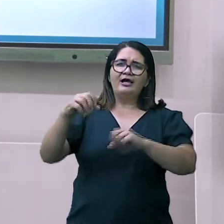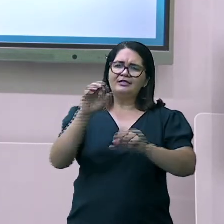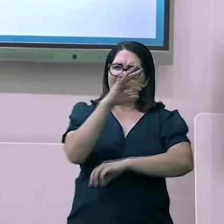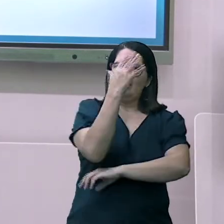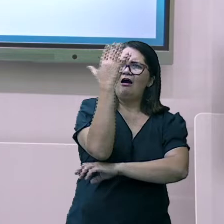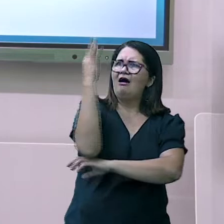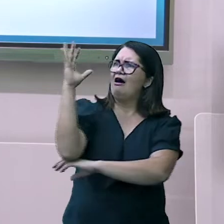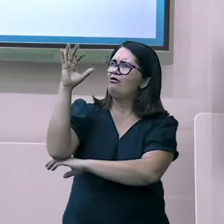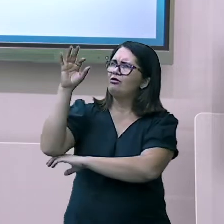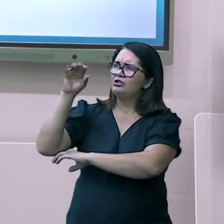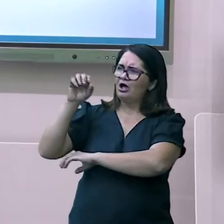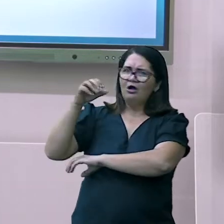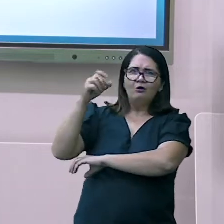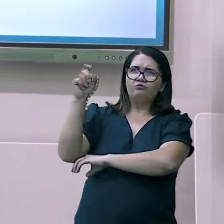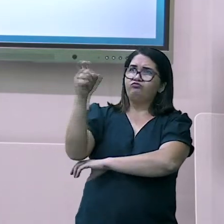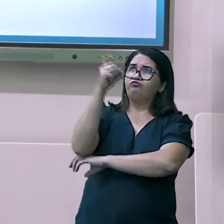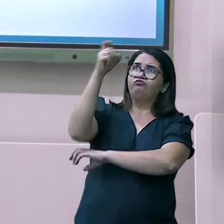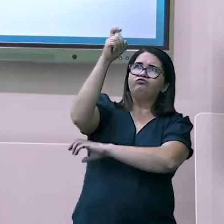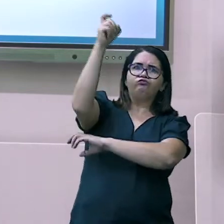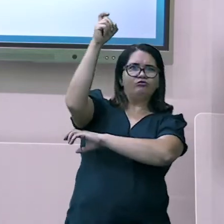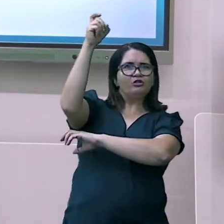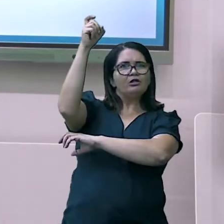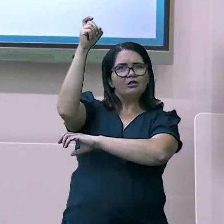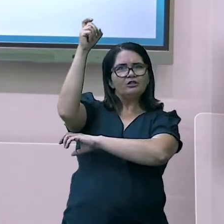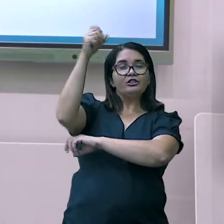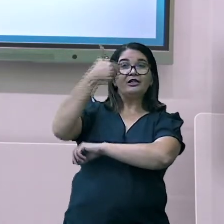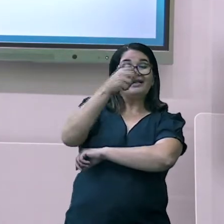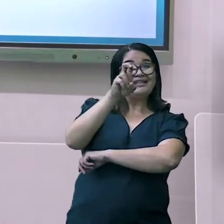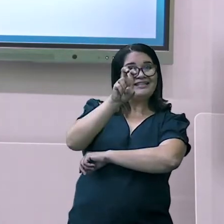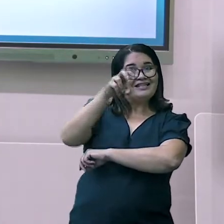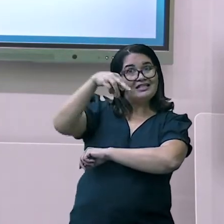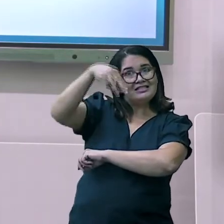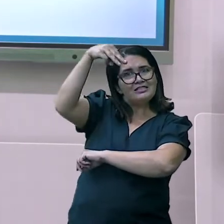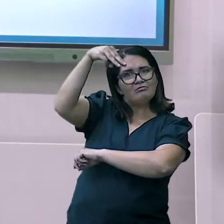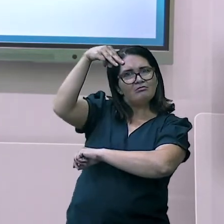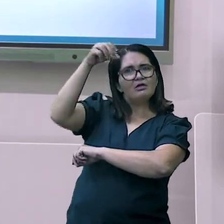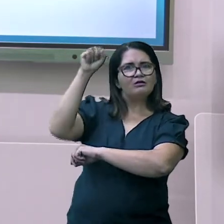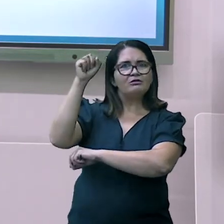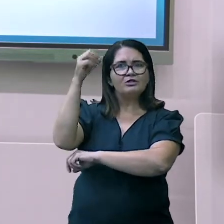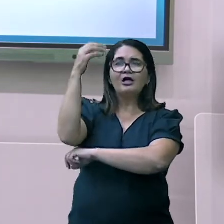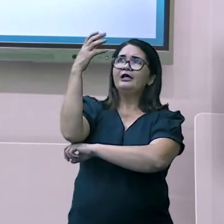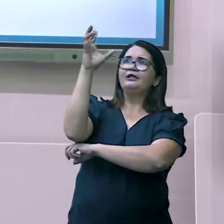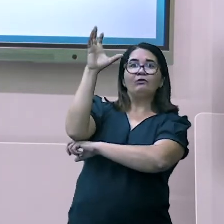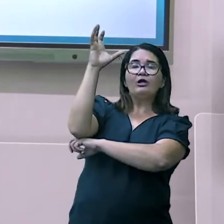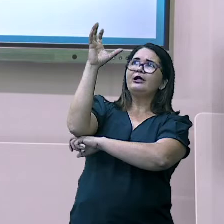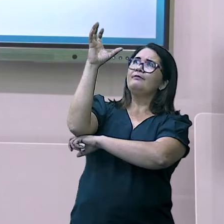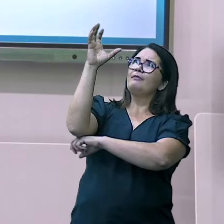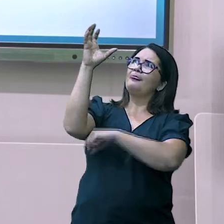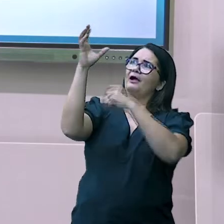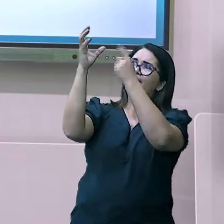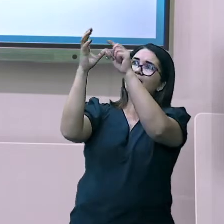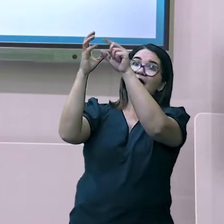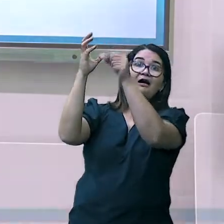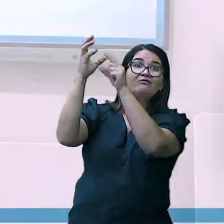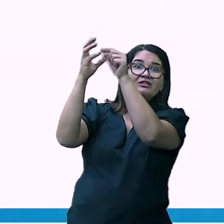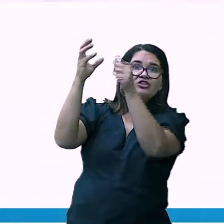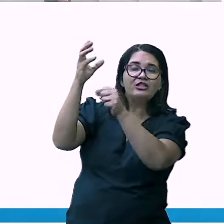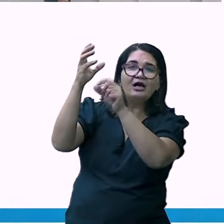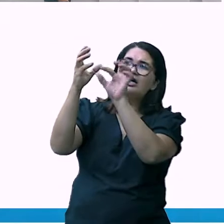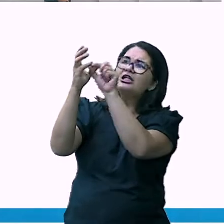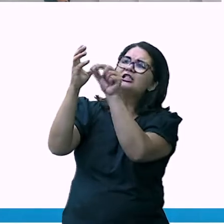possui galhos com espinhos. Seu tronco tem uma casca marrom. Aqui, nós temos